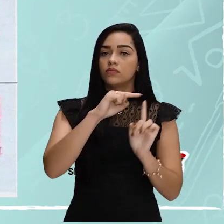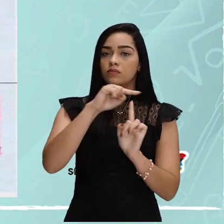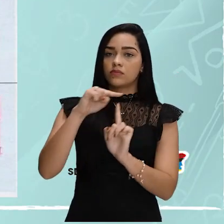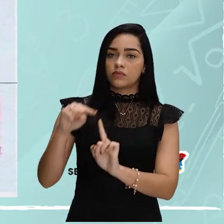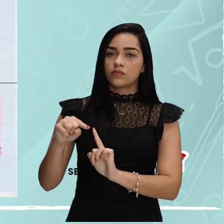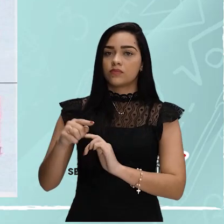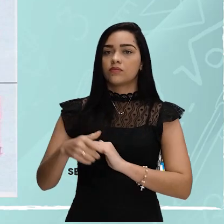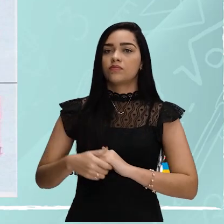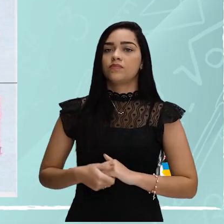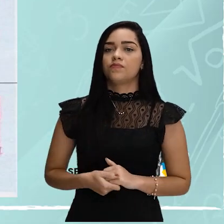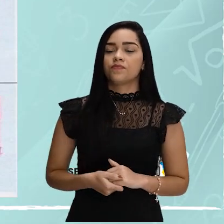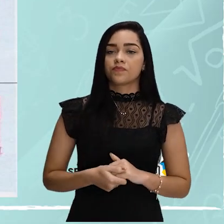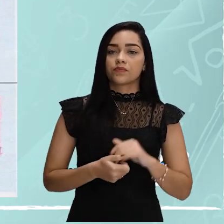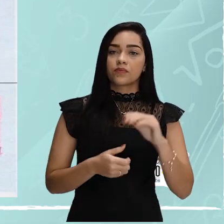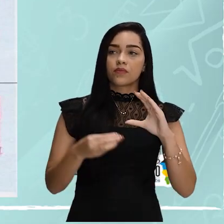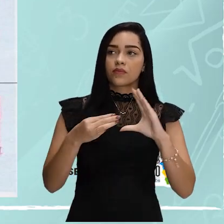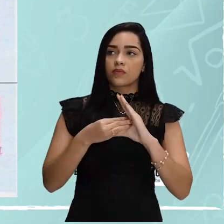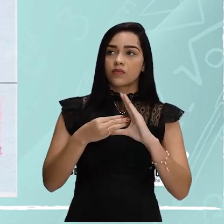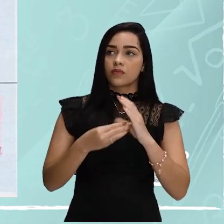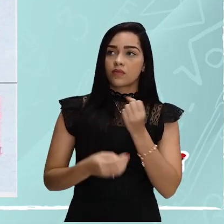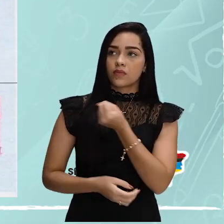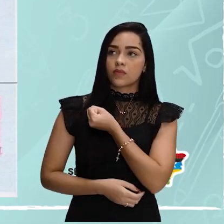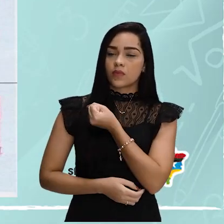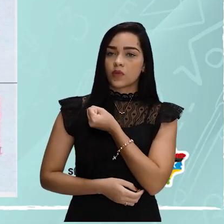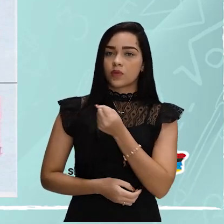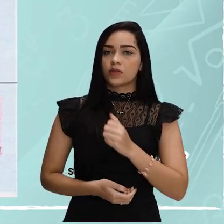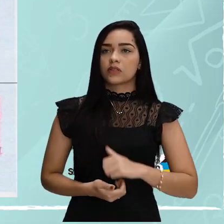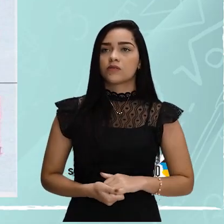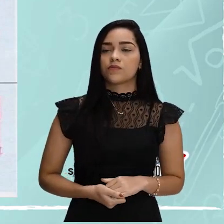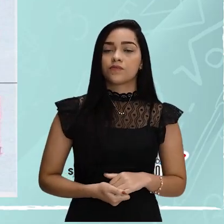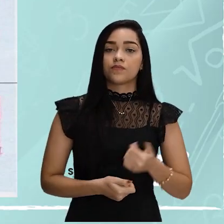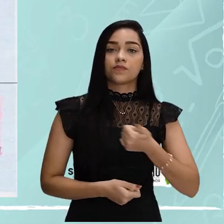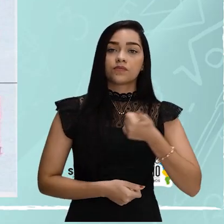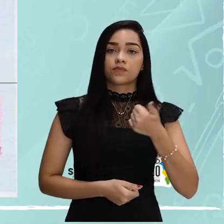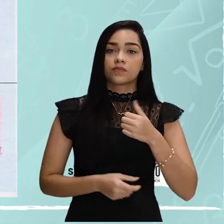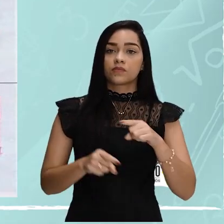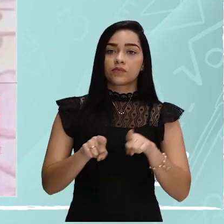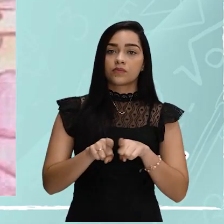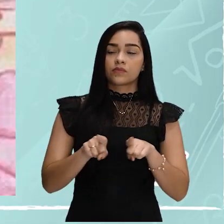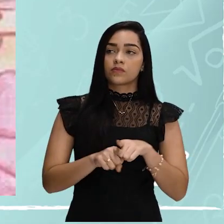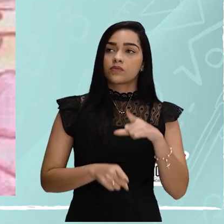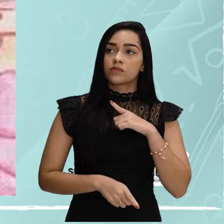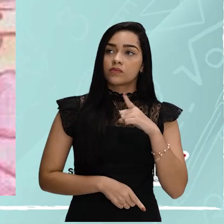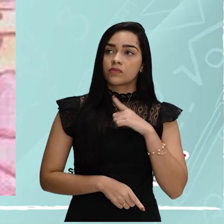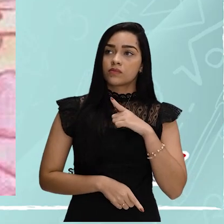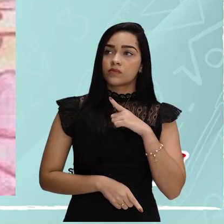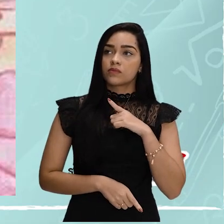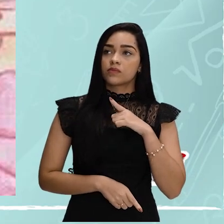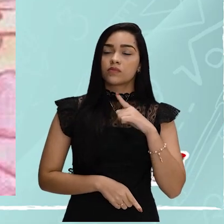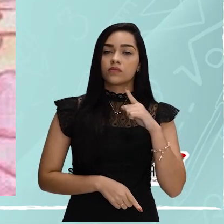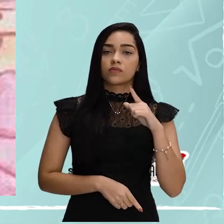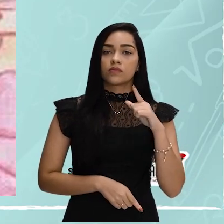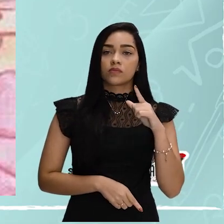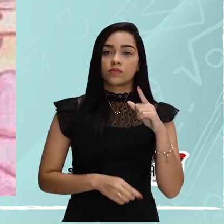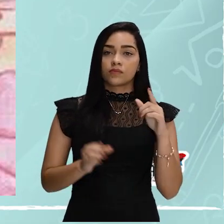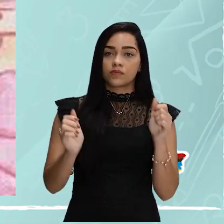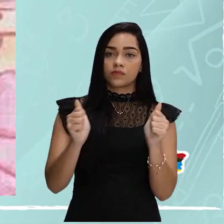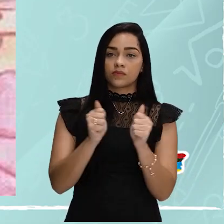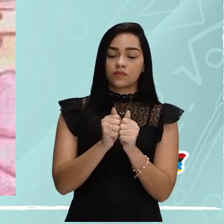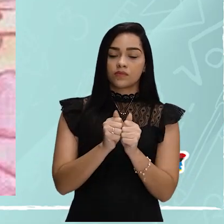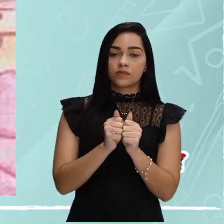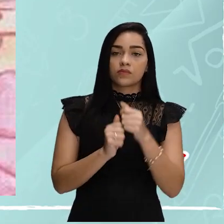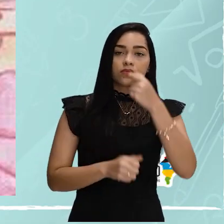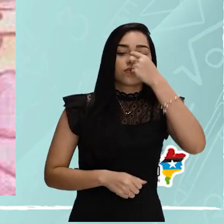acordo com o formato da célula e com o número de camadas. Esse primeiro epitélio aqui, o pseudoestratificado, vai fazer parte das